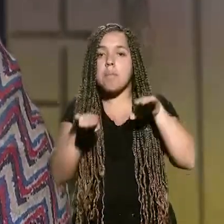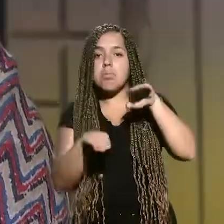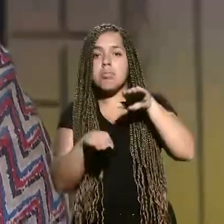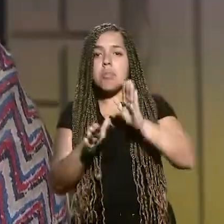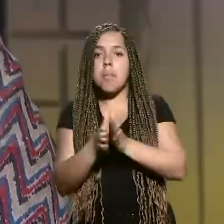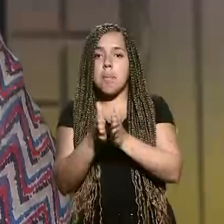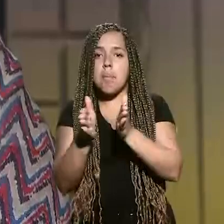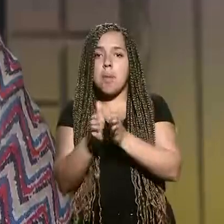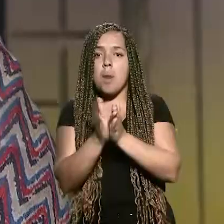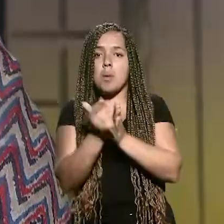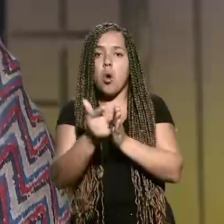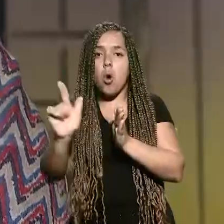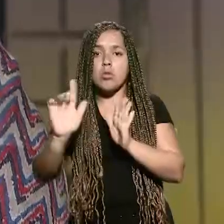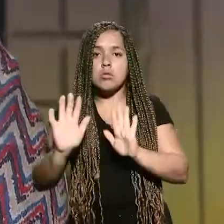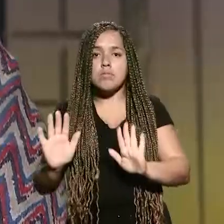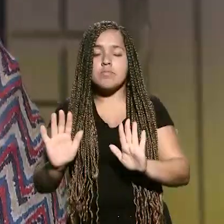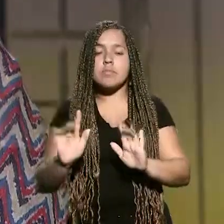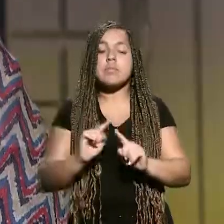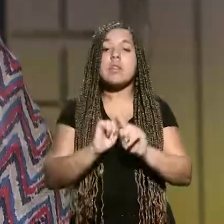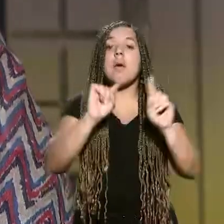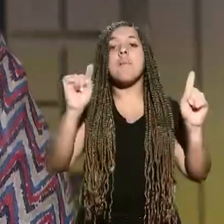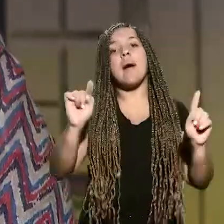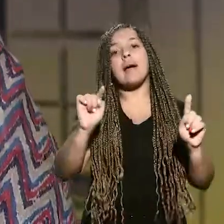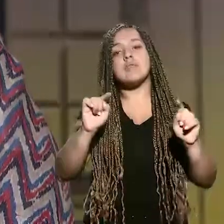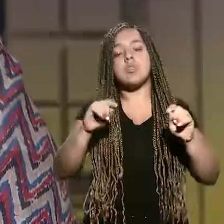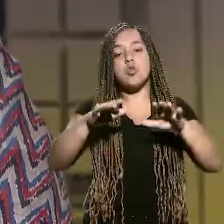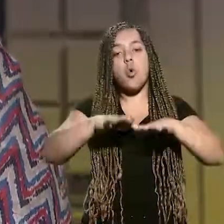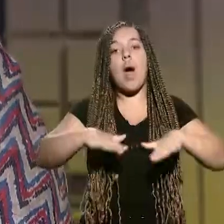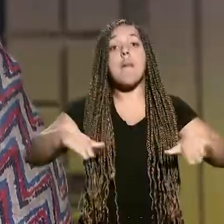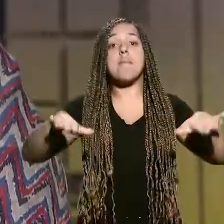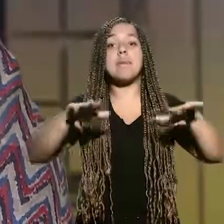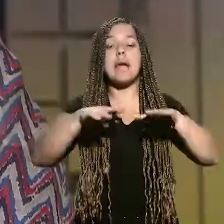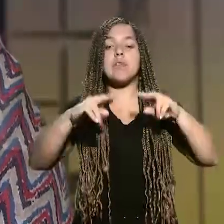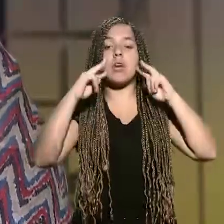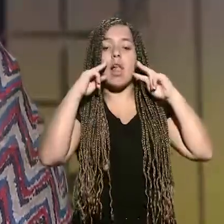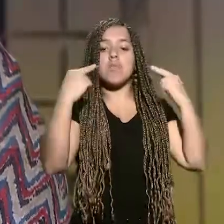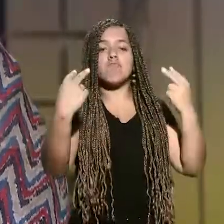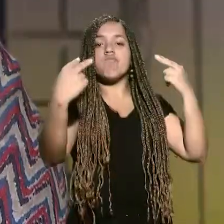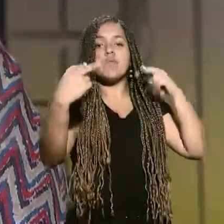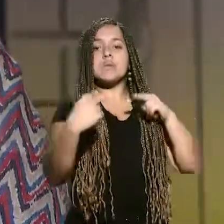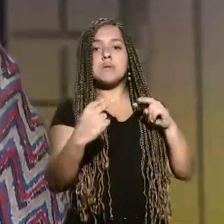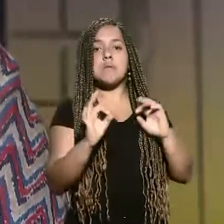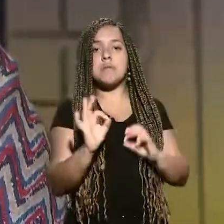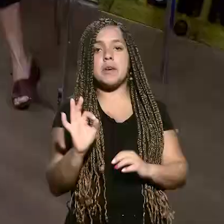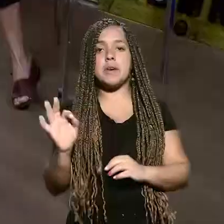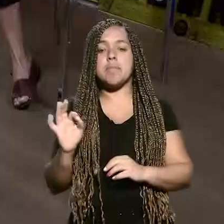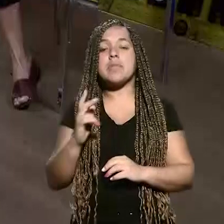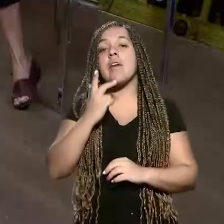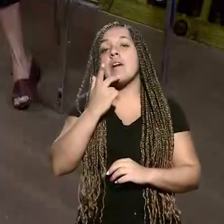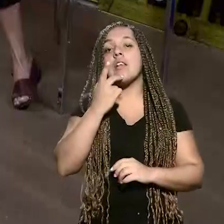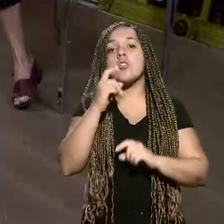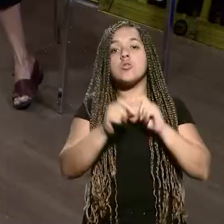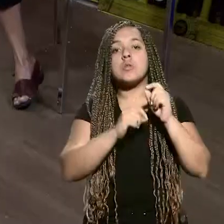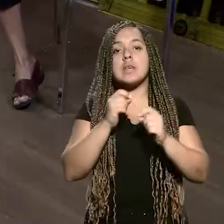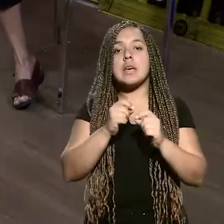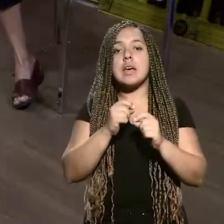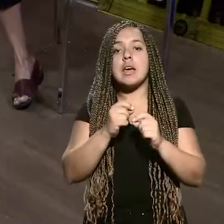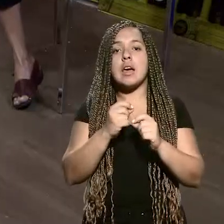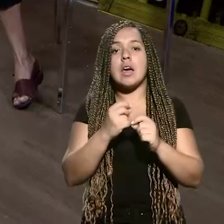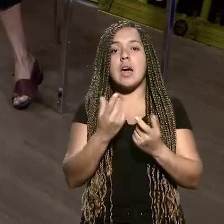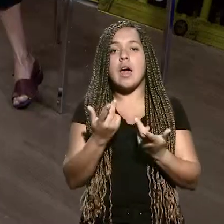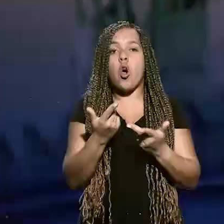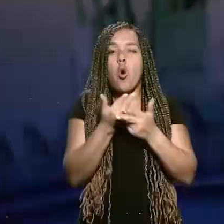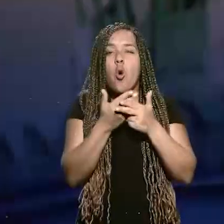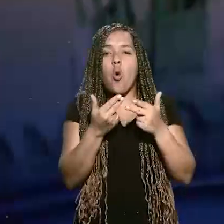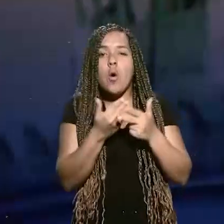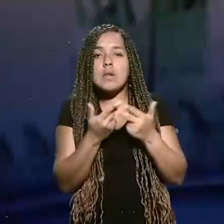pobre num outro patamar, mas num ambiente que essa criança não se vê. E aí, Janete, você está falando de casos